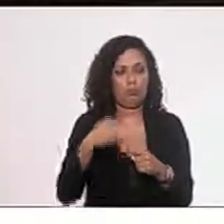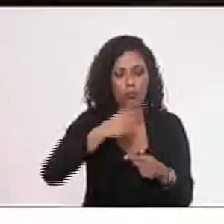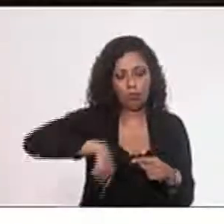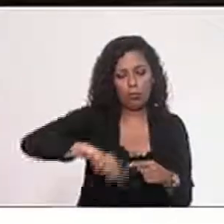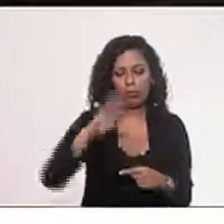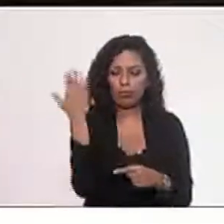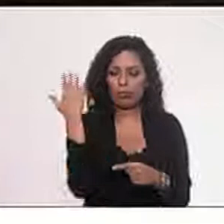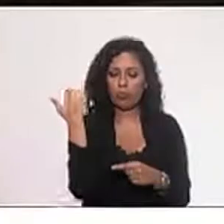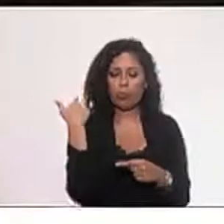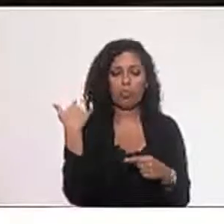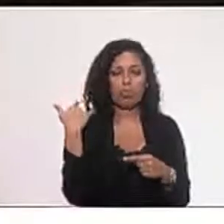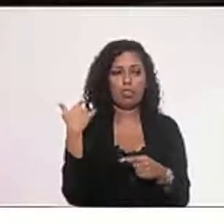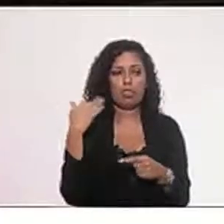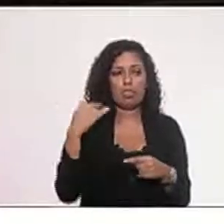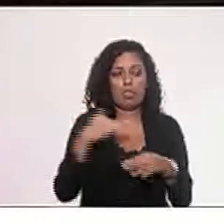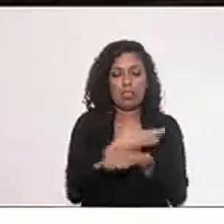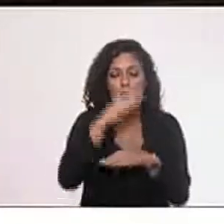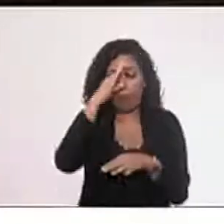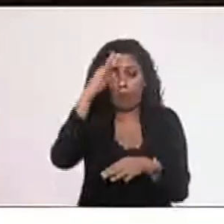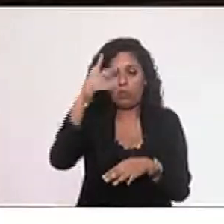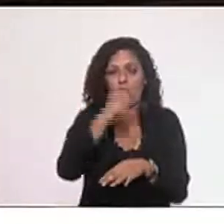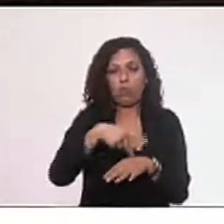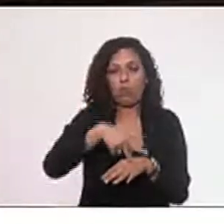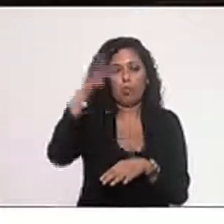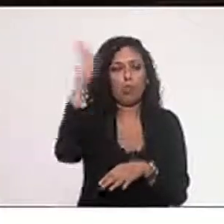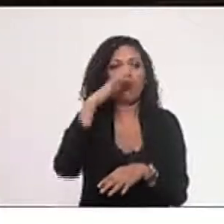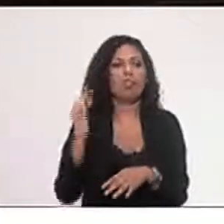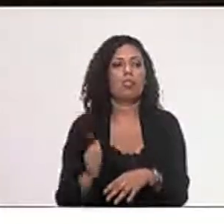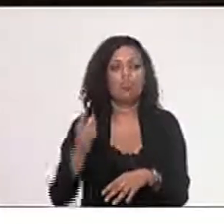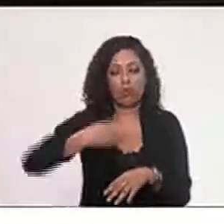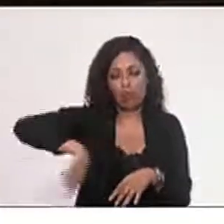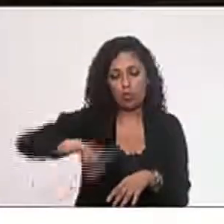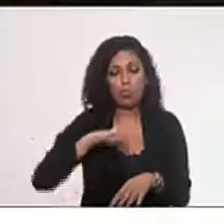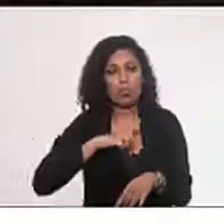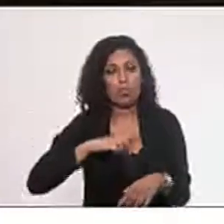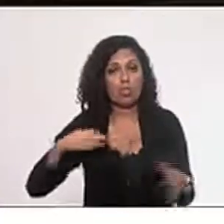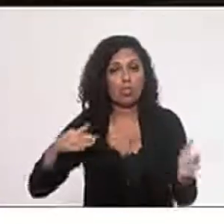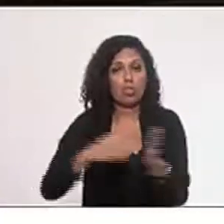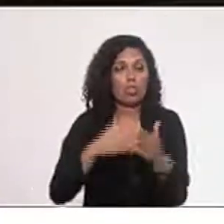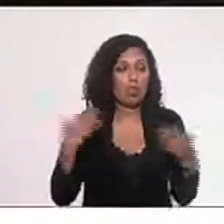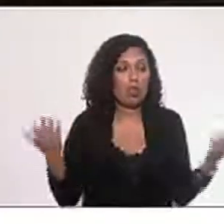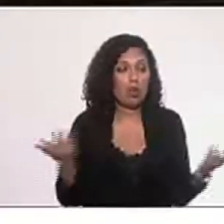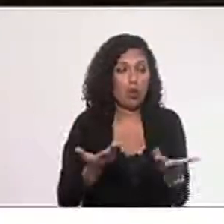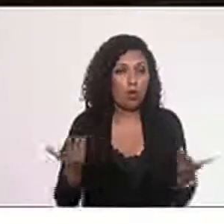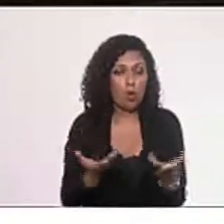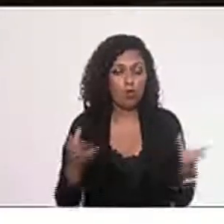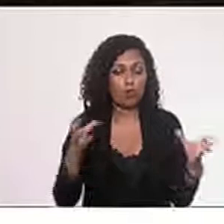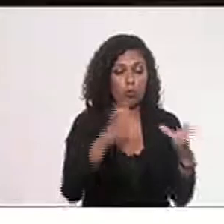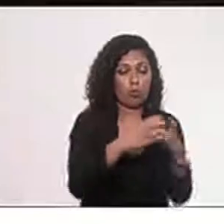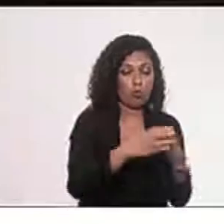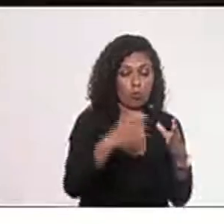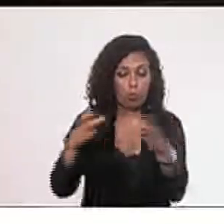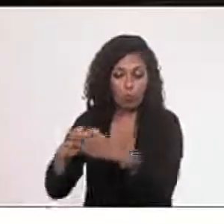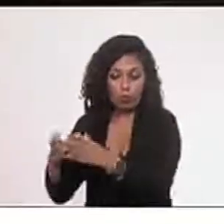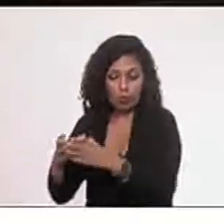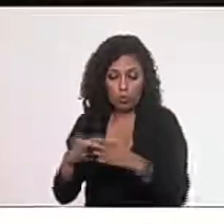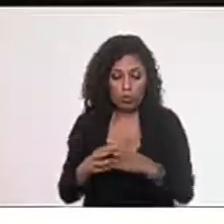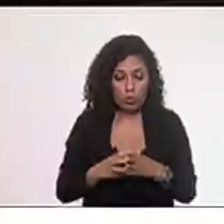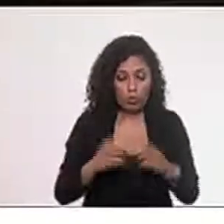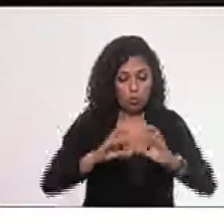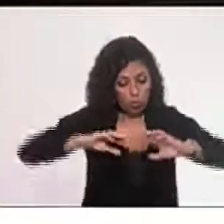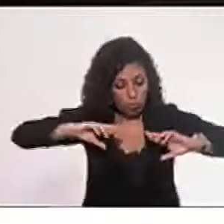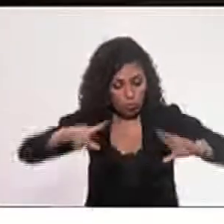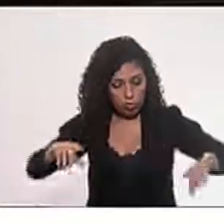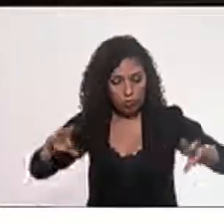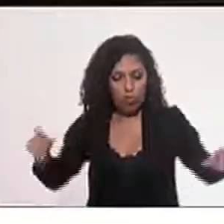federal o rio de janeiro ainda mantém o maior acervo de órgãos federais de ciência de